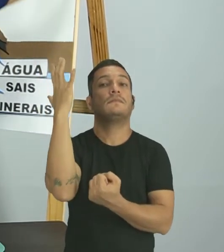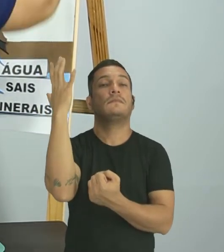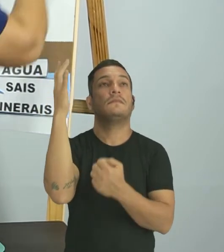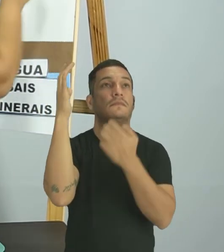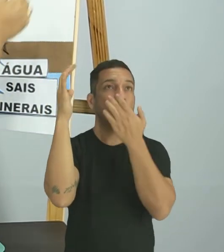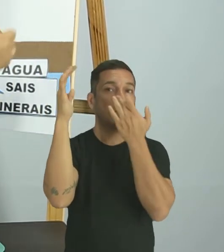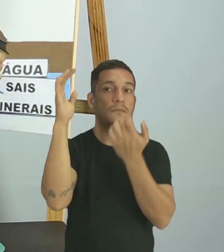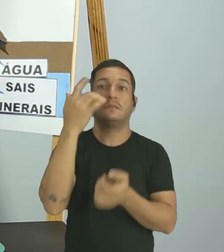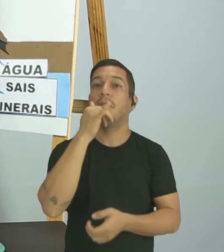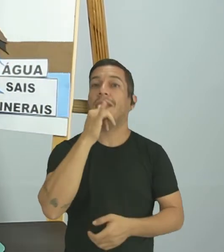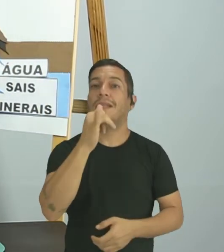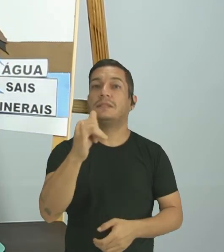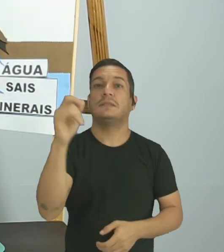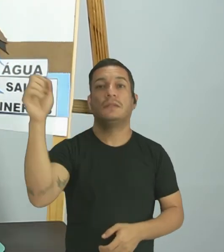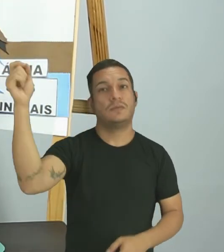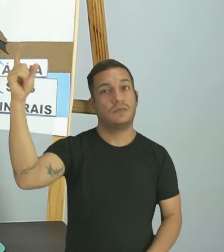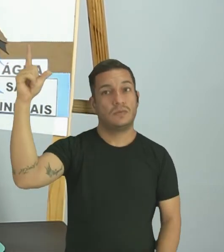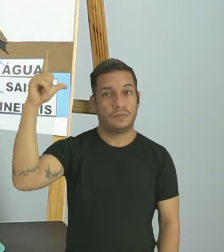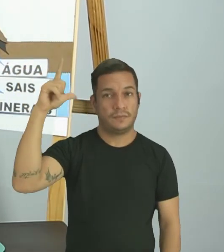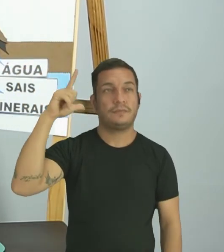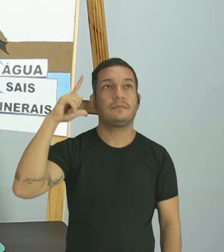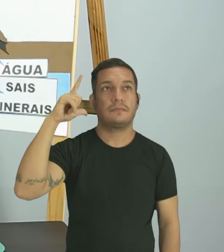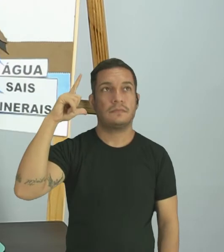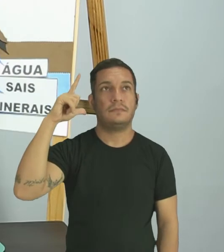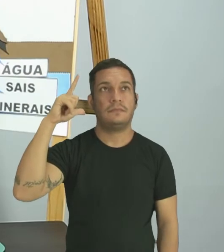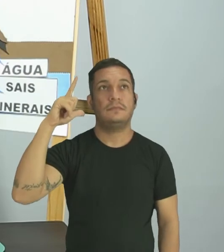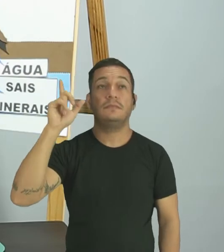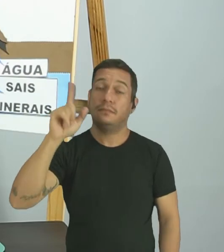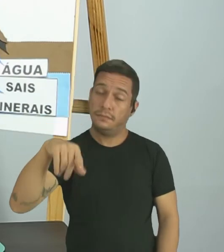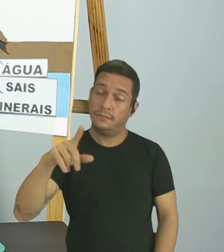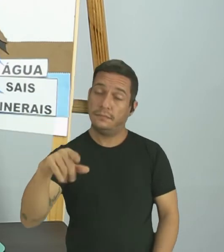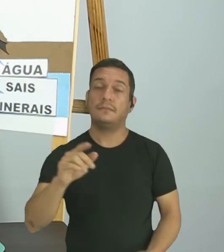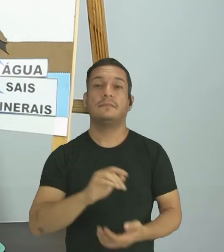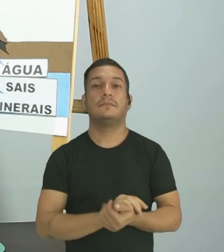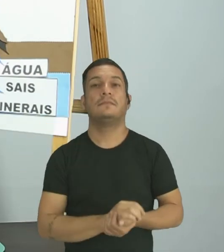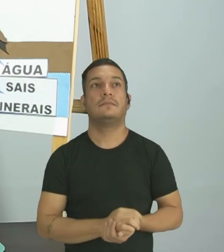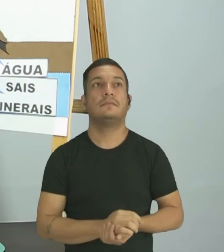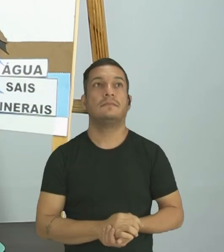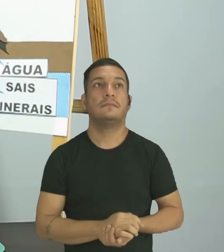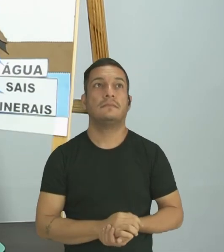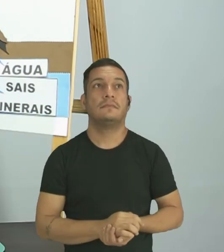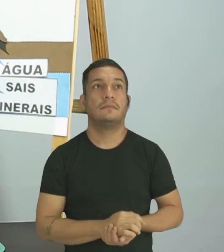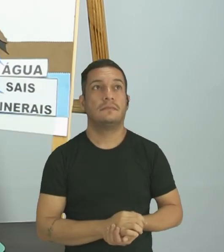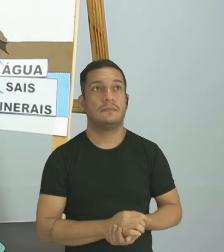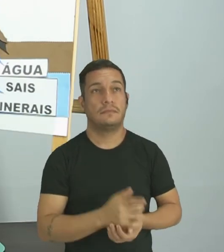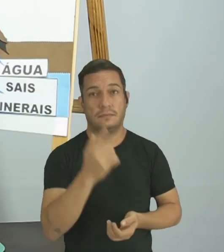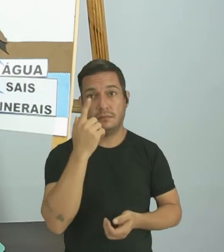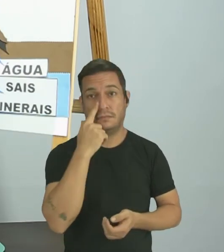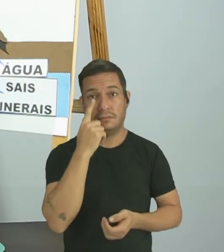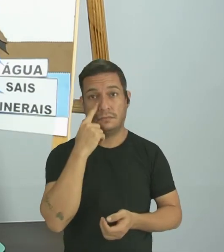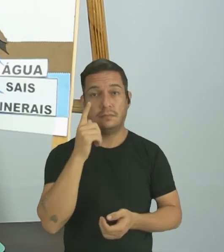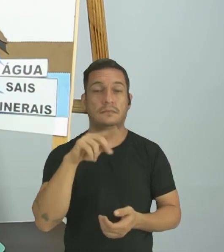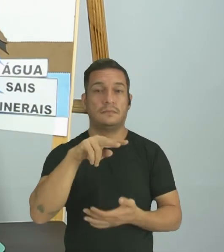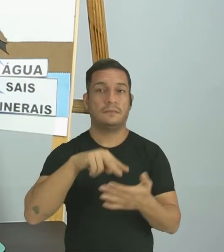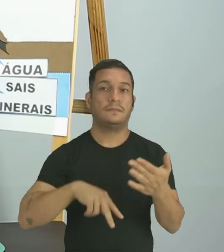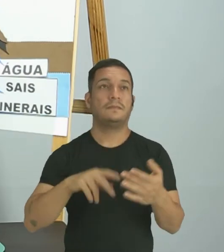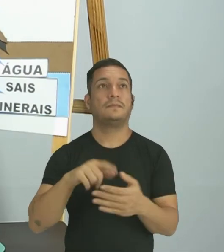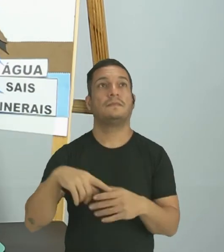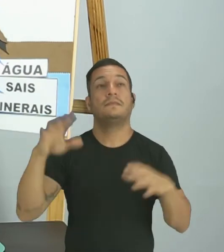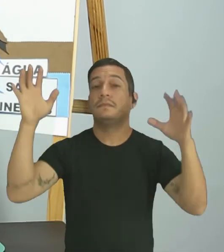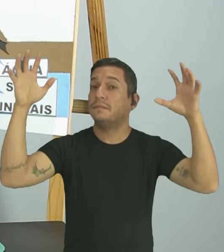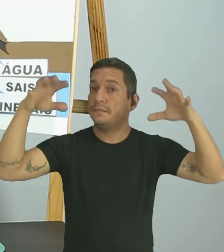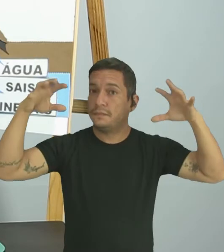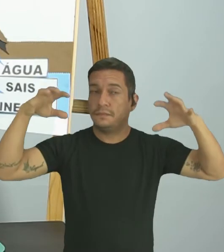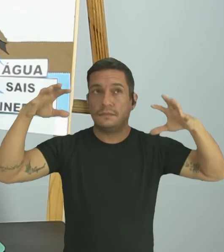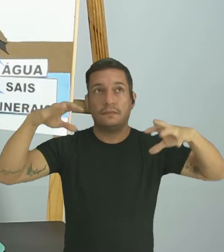a energia solar. É isso mesmo. Então, vamos fazer a leitura. A